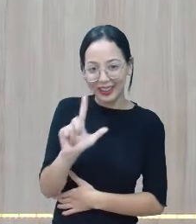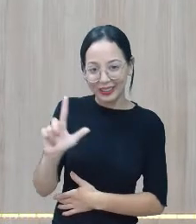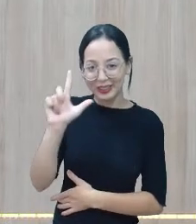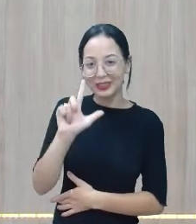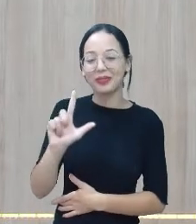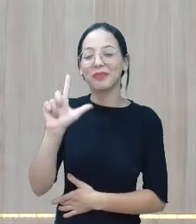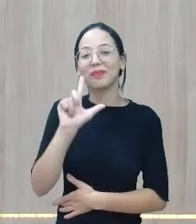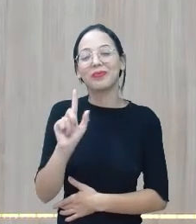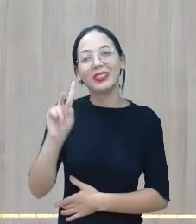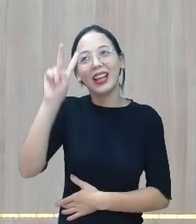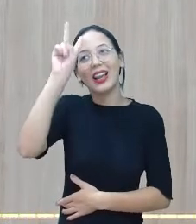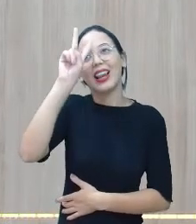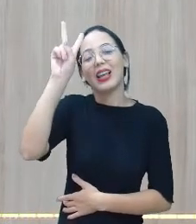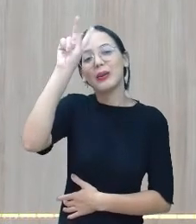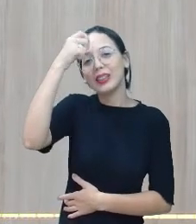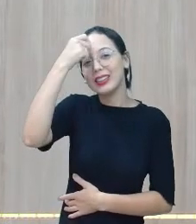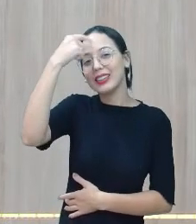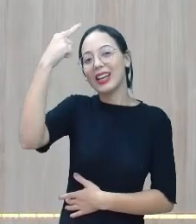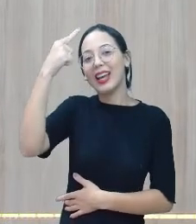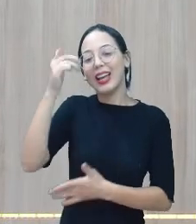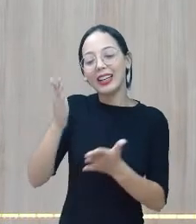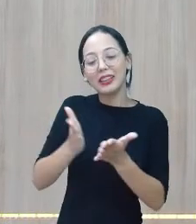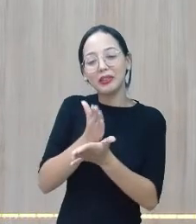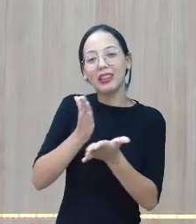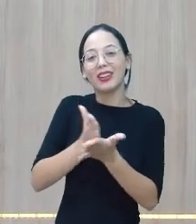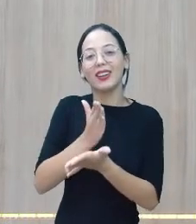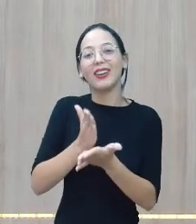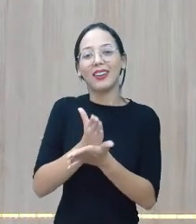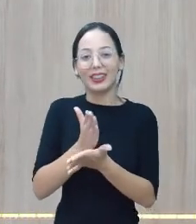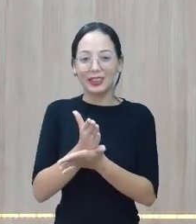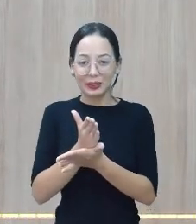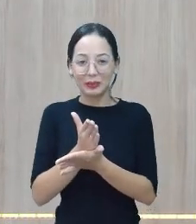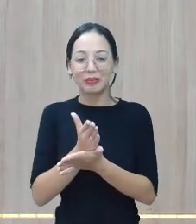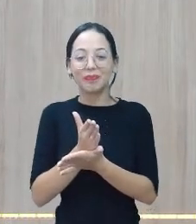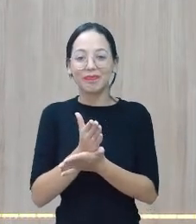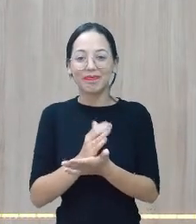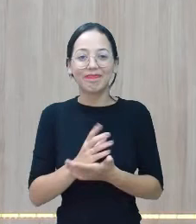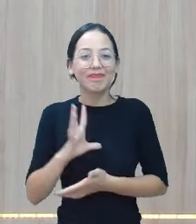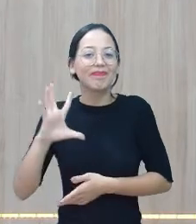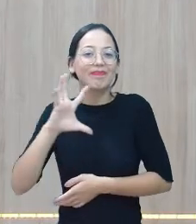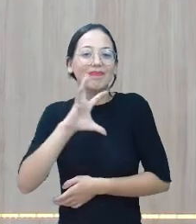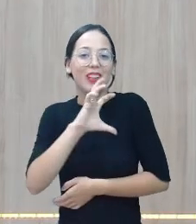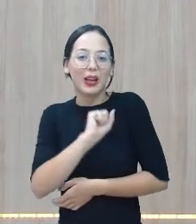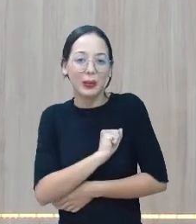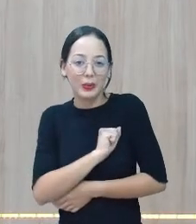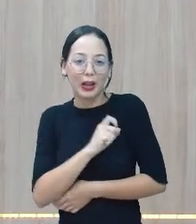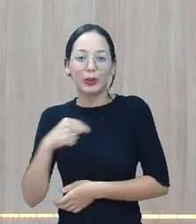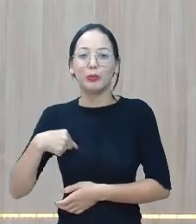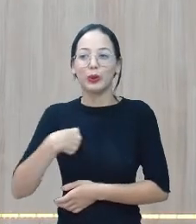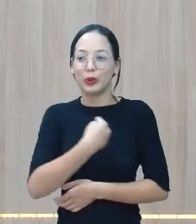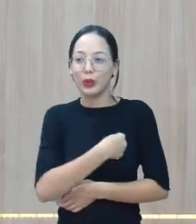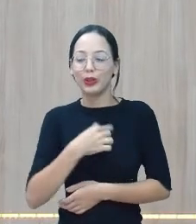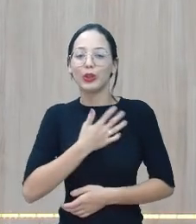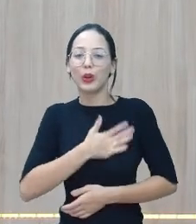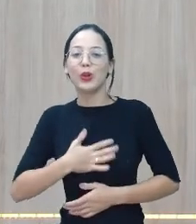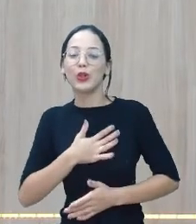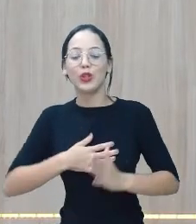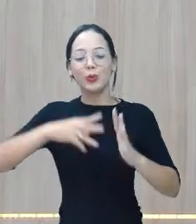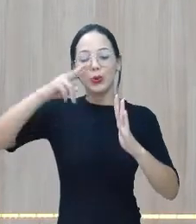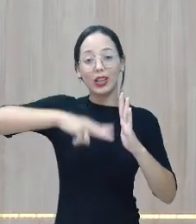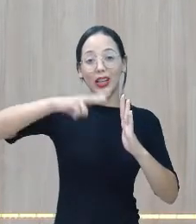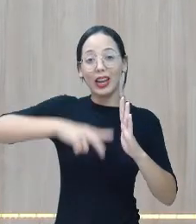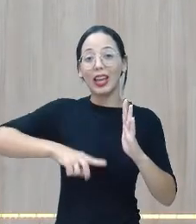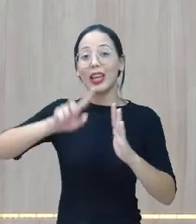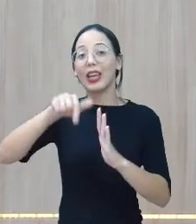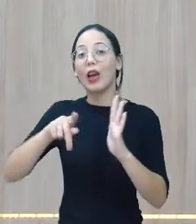Nos remete à ideia, não é? De um livro literário muito amado por nós, leitores, que é Dom